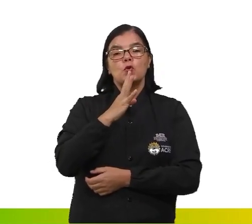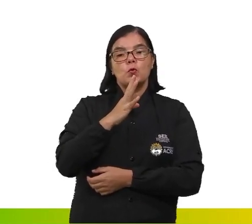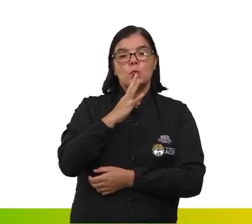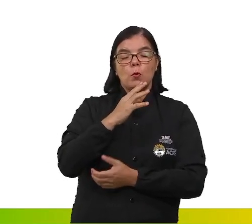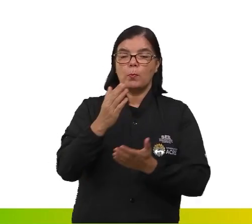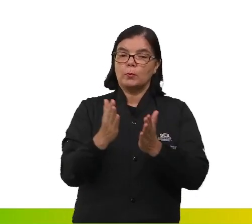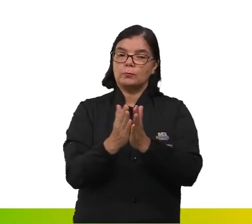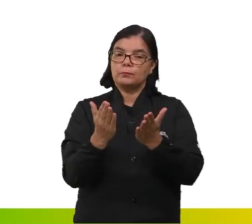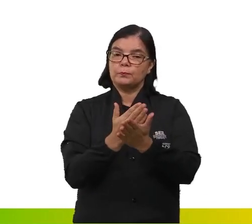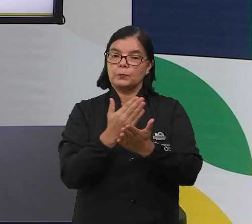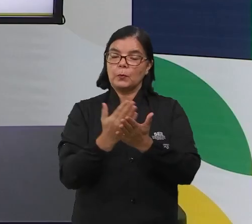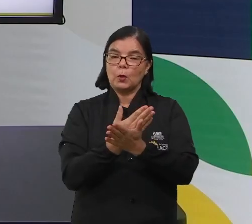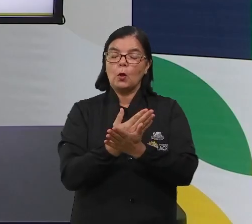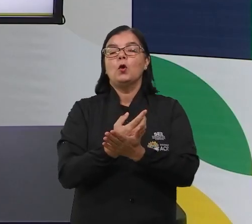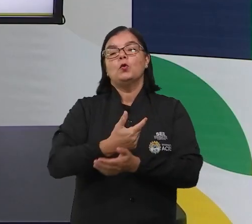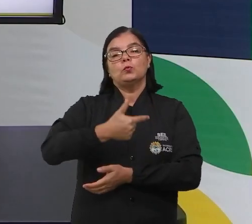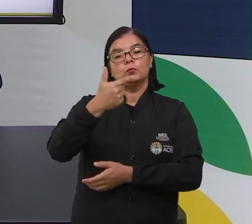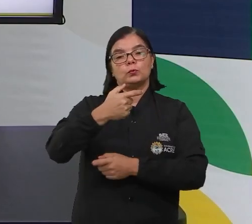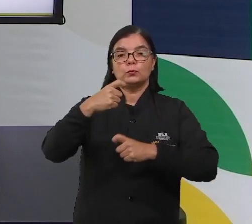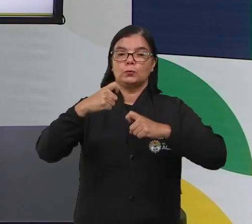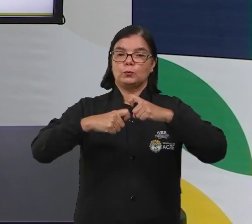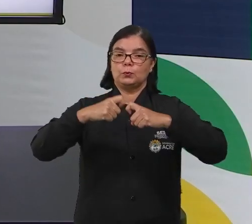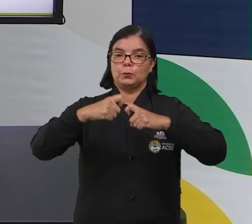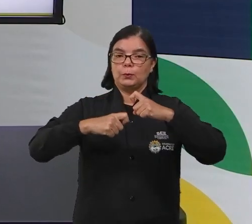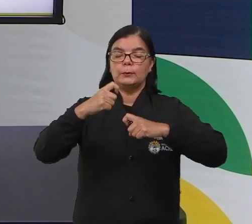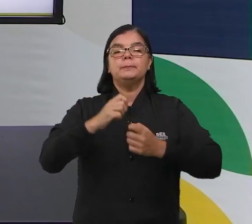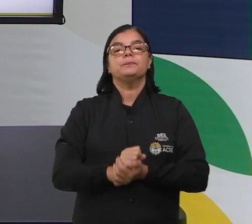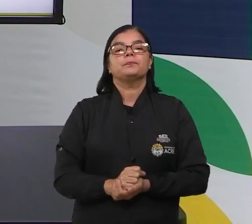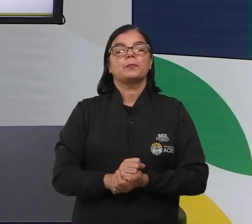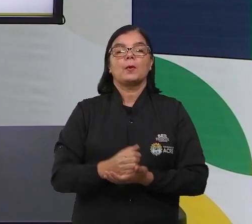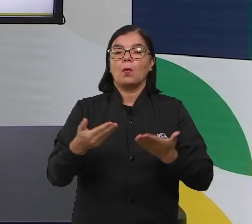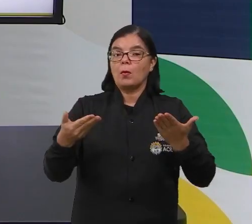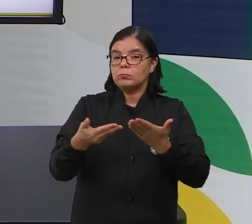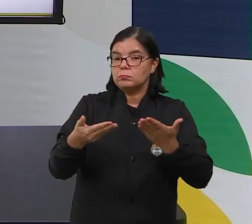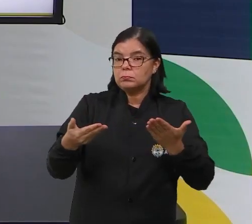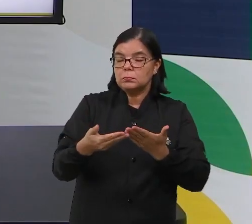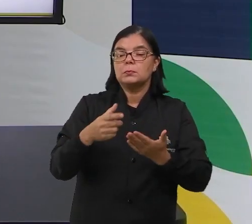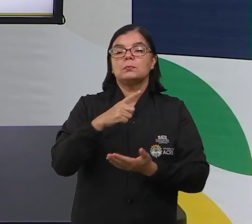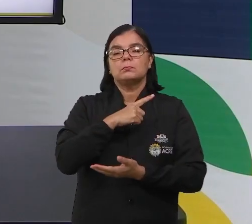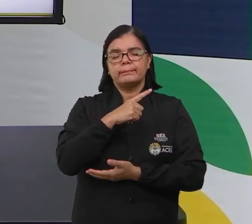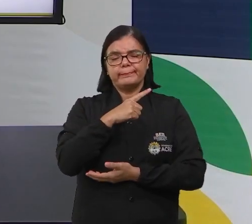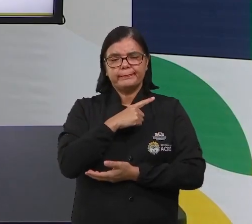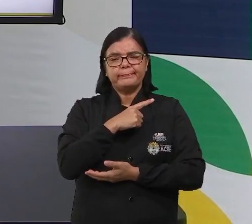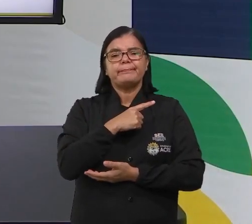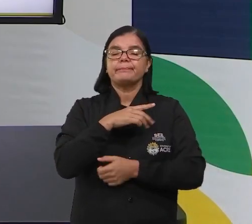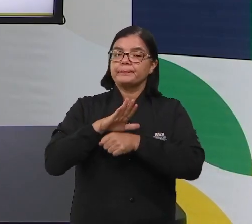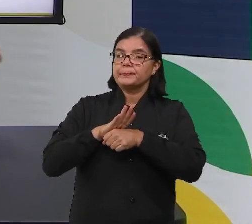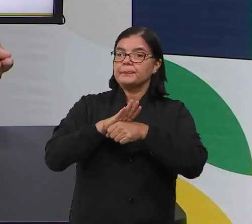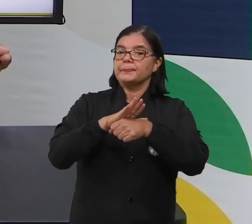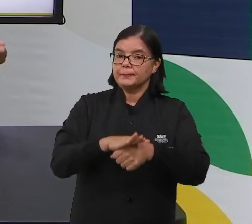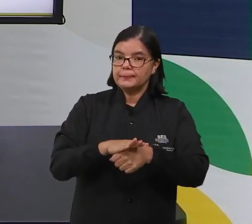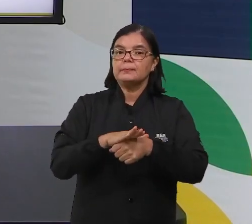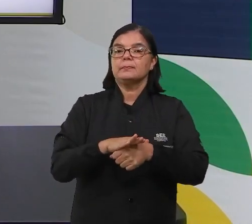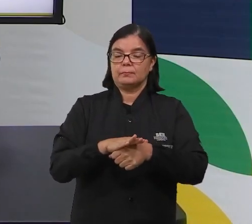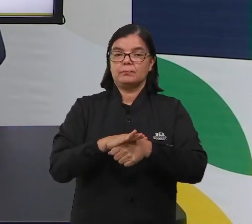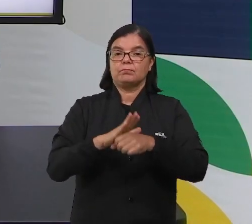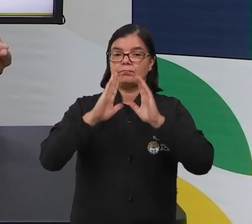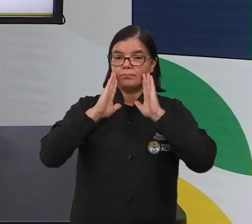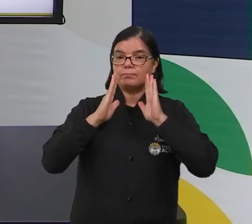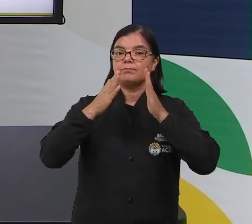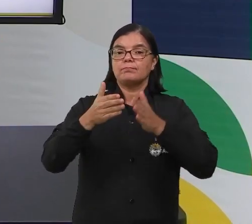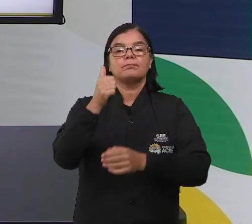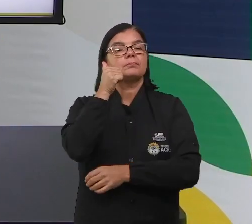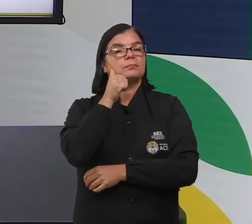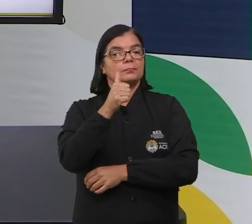sua obra O Segundo Sexo. Então aqui, na modernidade, nós temos uma contribuição muito acentuada